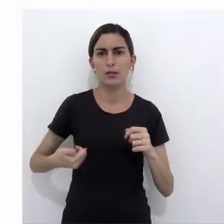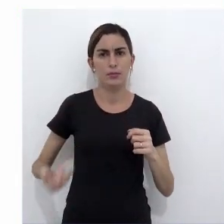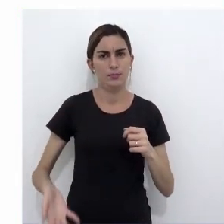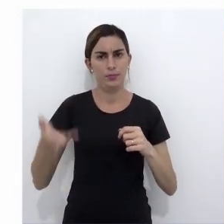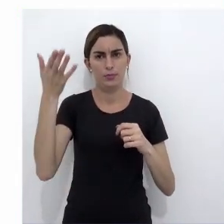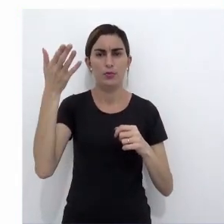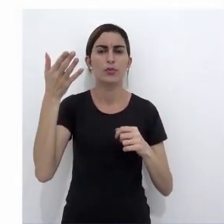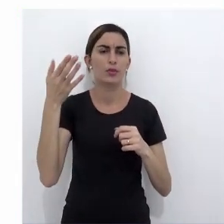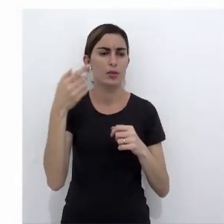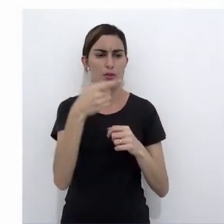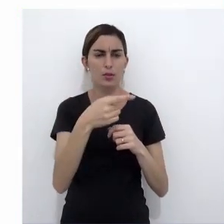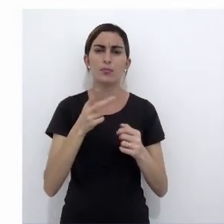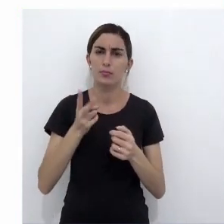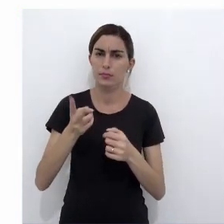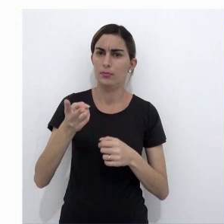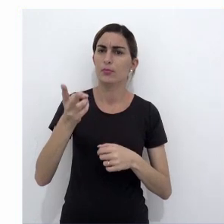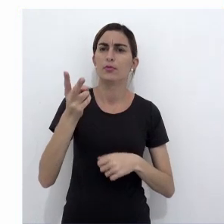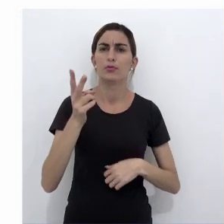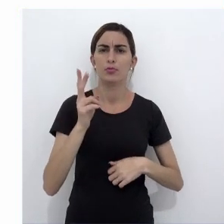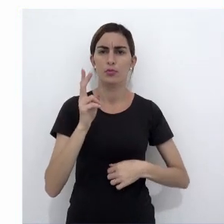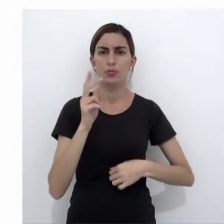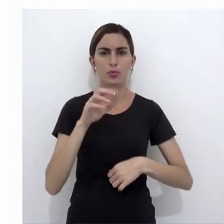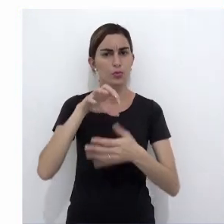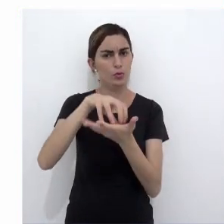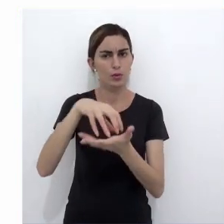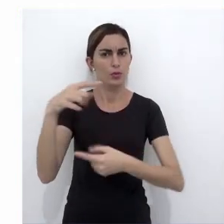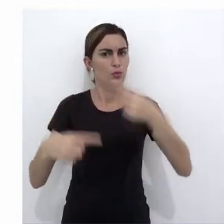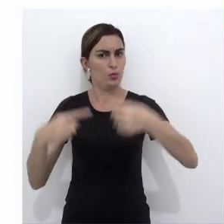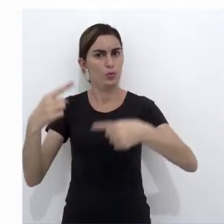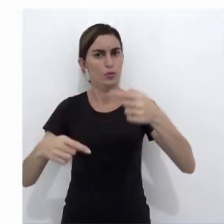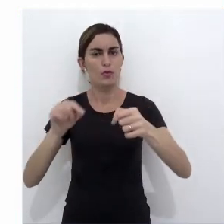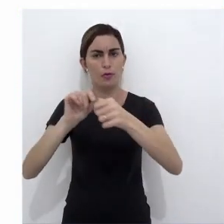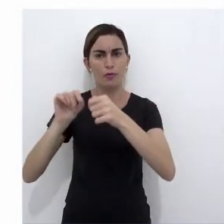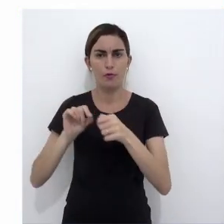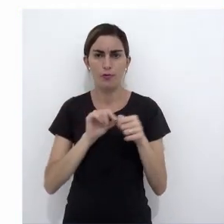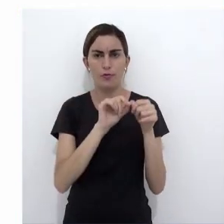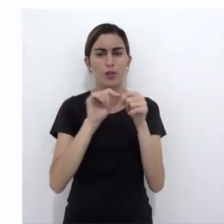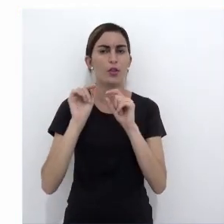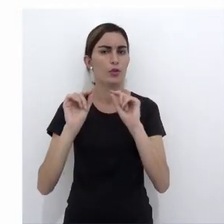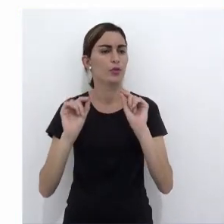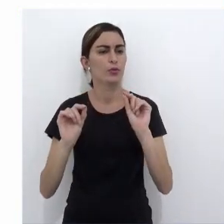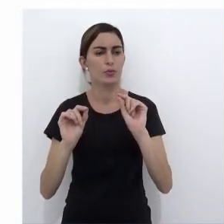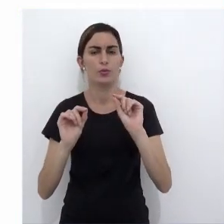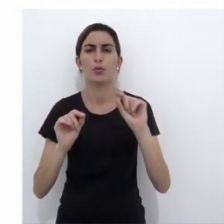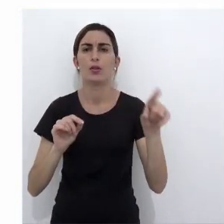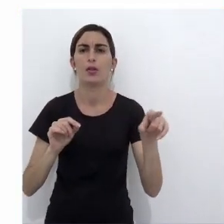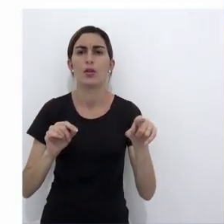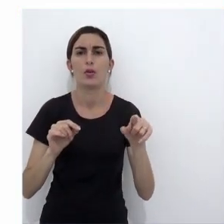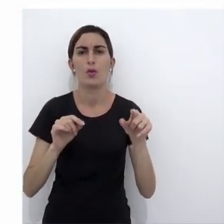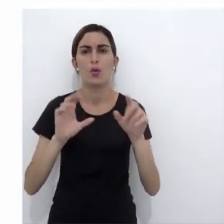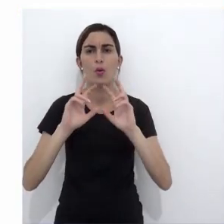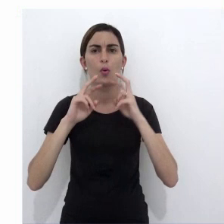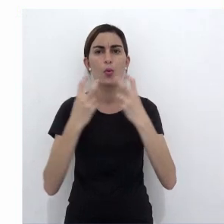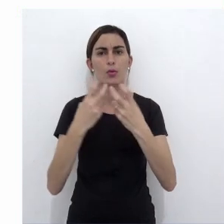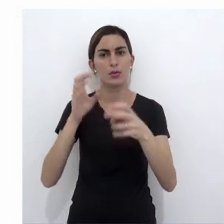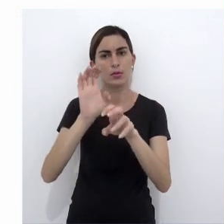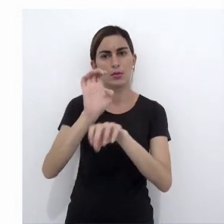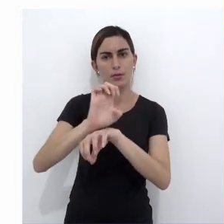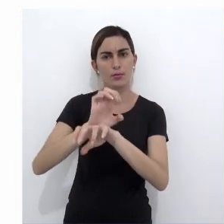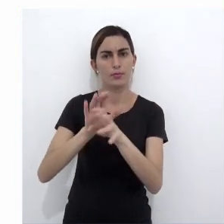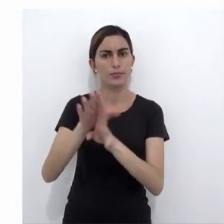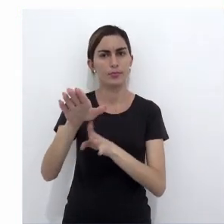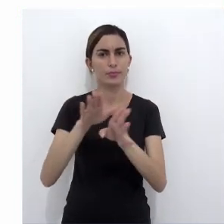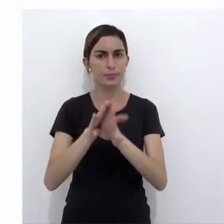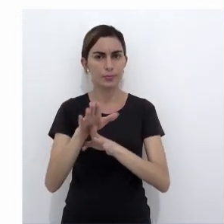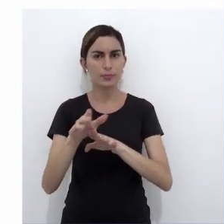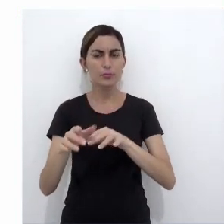maioridade, com o interesse de manter esse centralismo político, foi restaurado aí, né, o Conselho de Estado